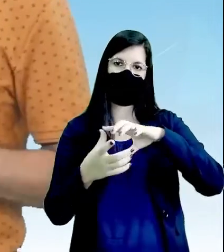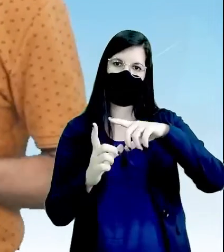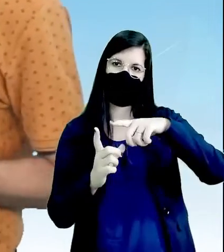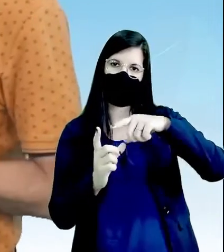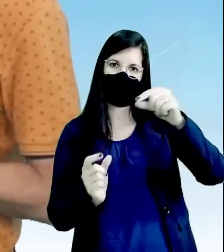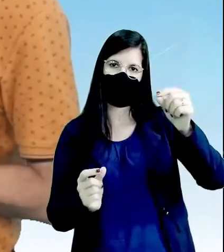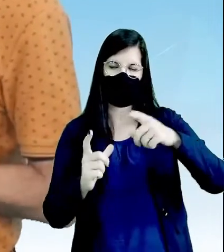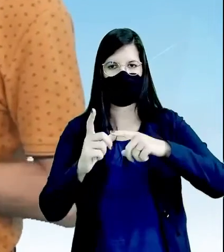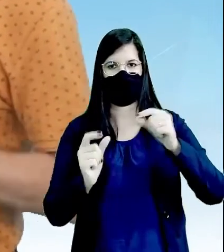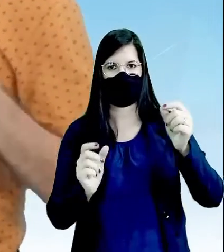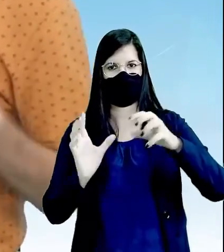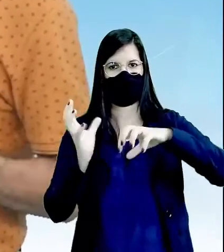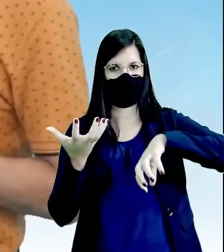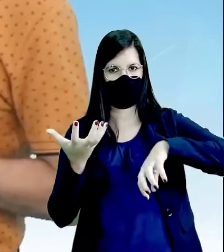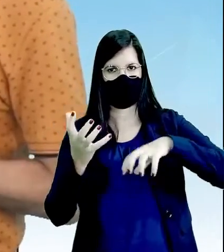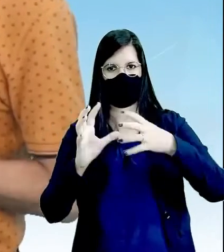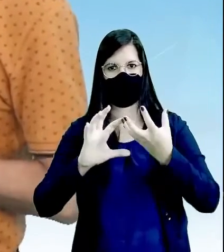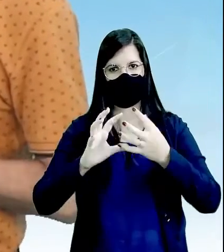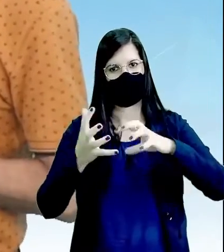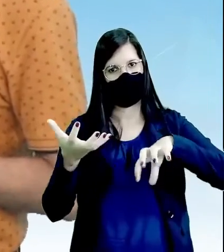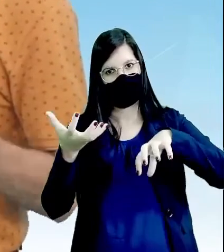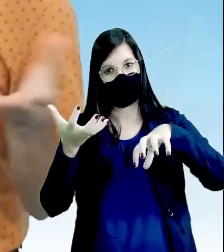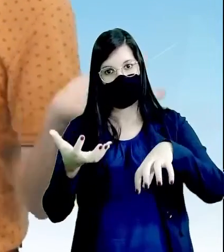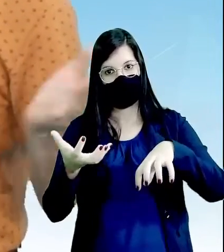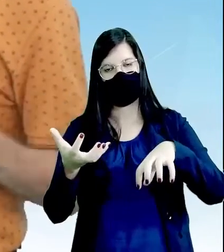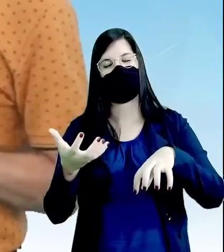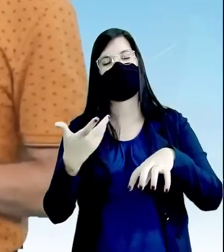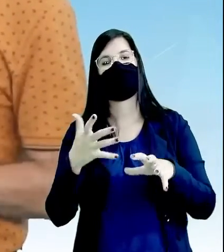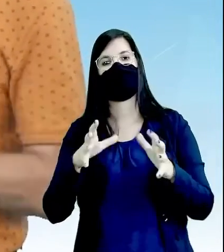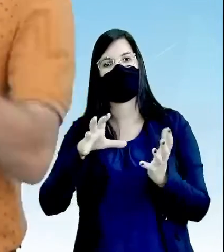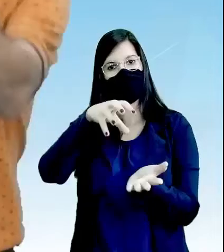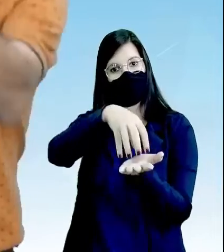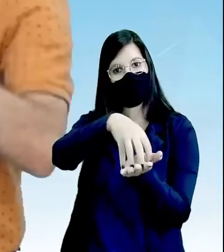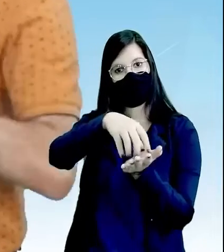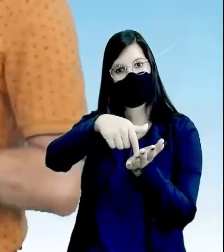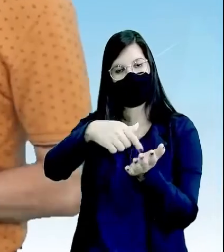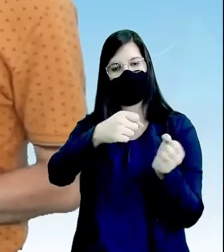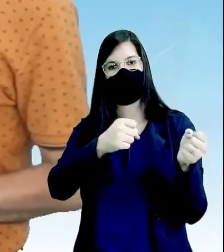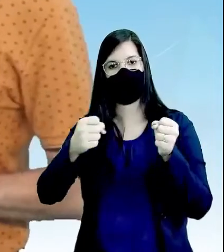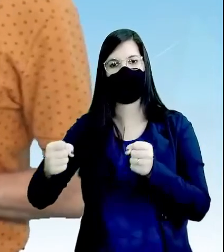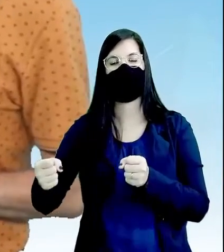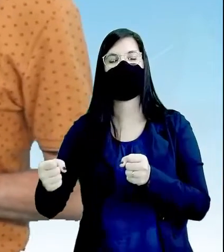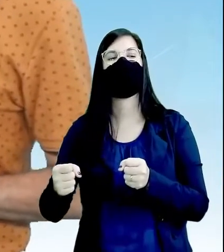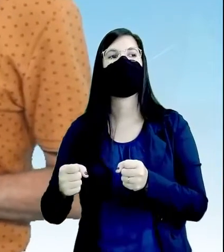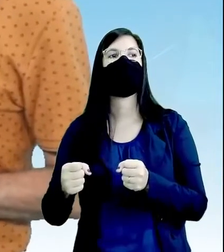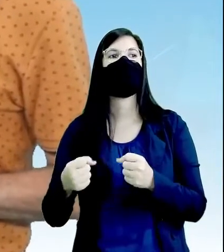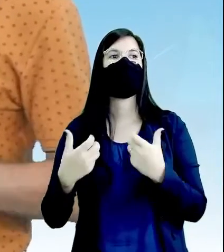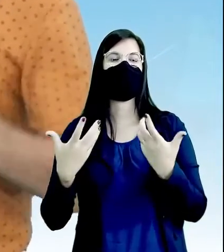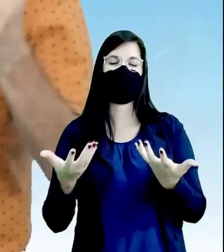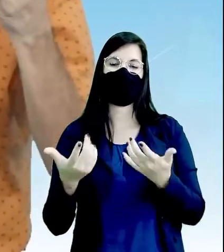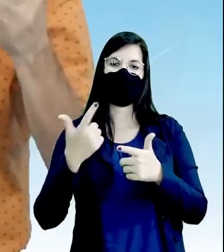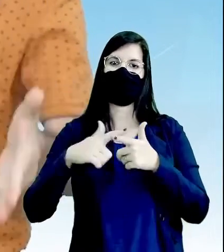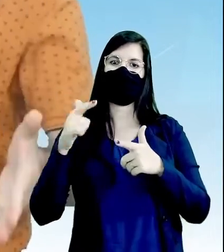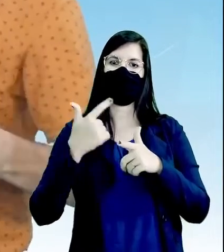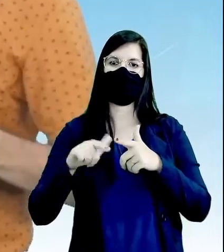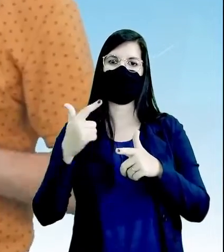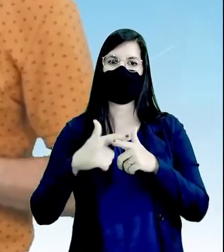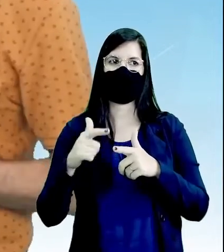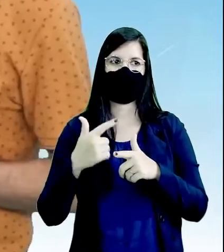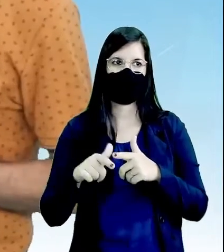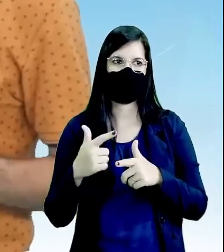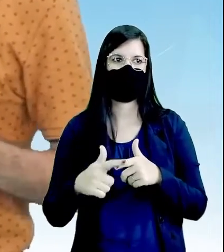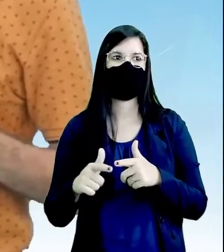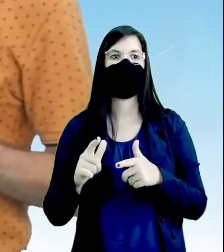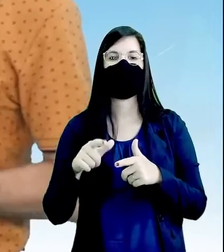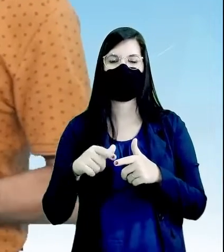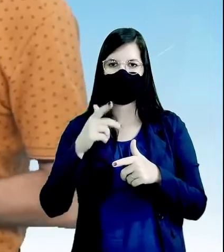que colocou, Centralizou o poder nas mãos centralizou dele, o poder nas mãos moderador, dele e né? isso complicou. E aí temos os problemas aí que continuam sendo os mesmos,